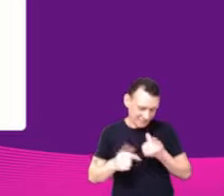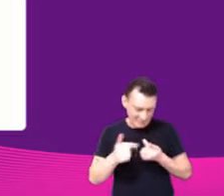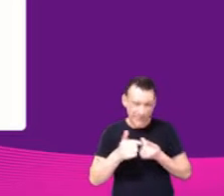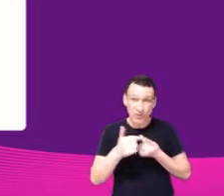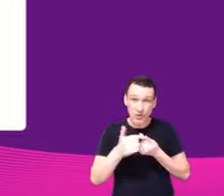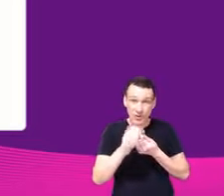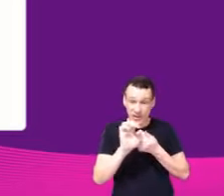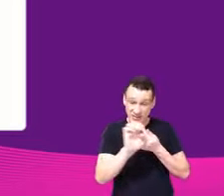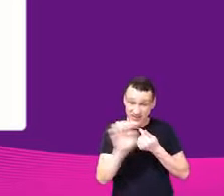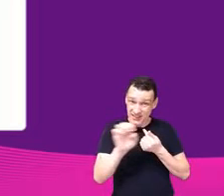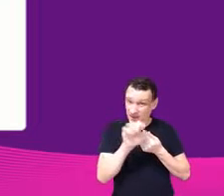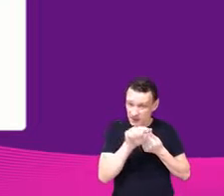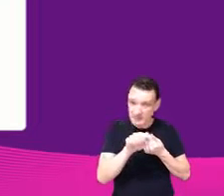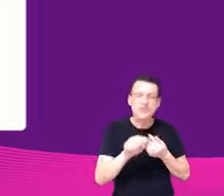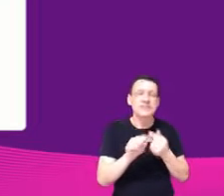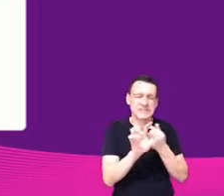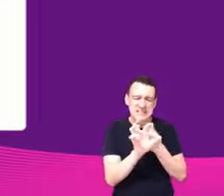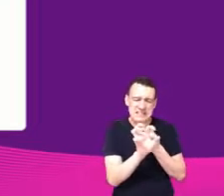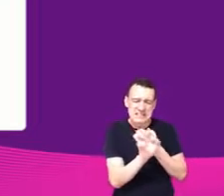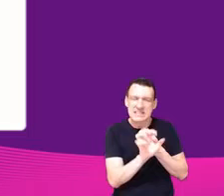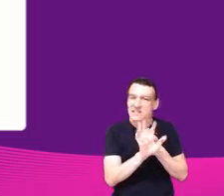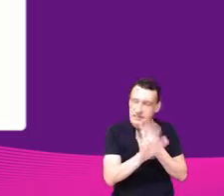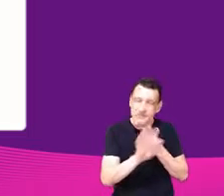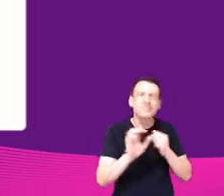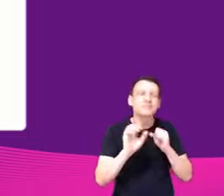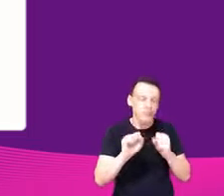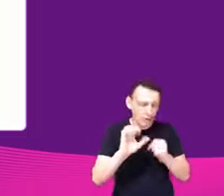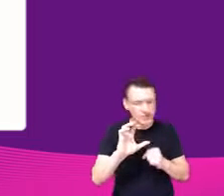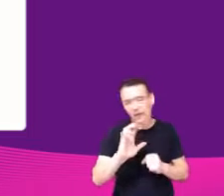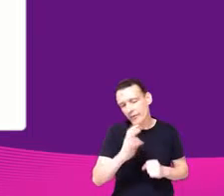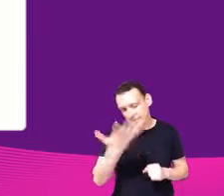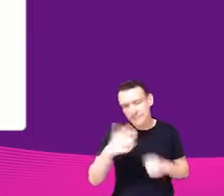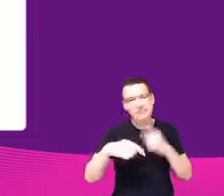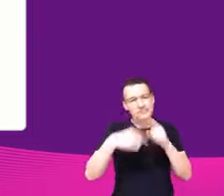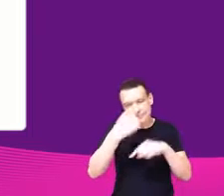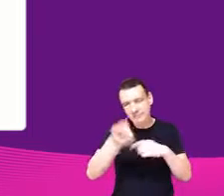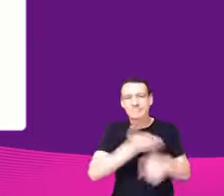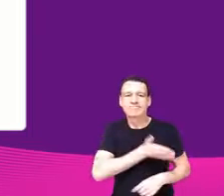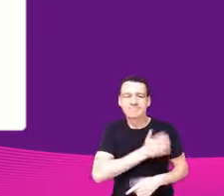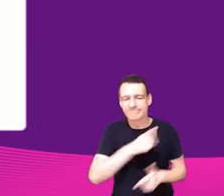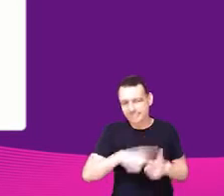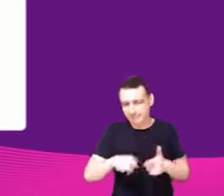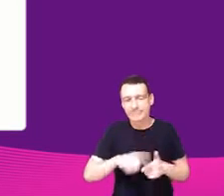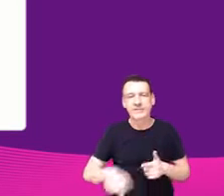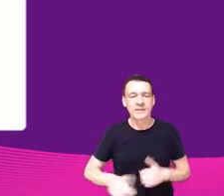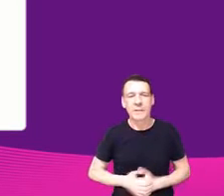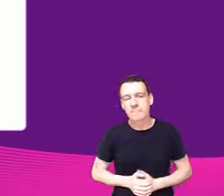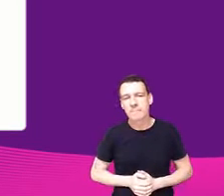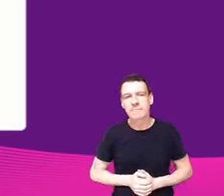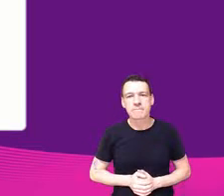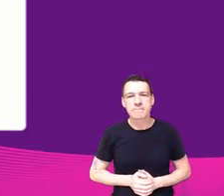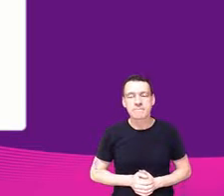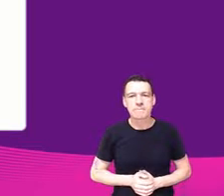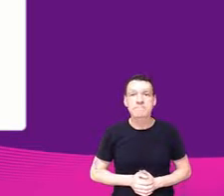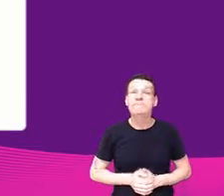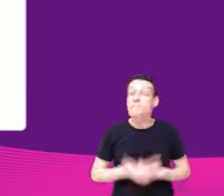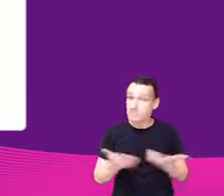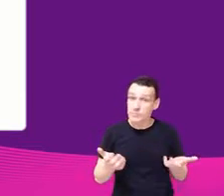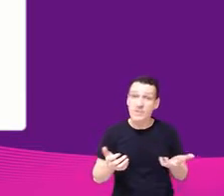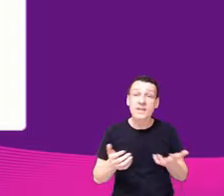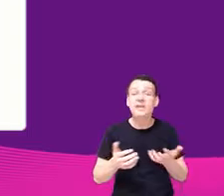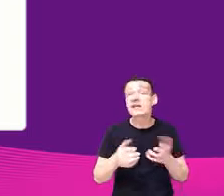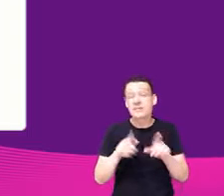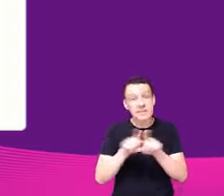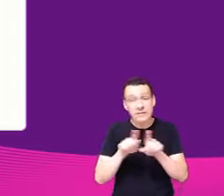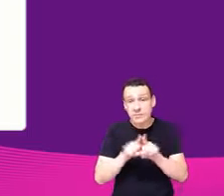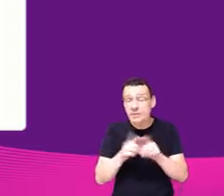de insuficiência cardíaca no futuro. Mesma coisa pode ser vista, por exemplo, para distúrbios do metabolismo mineral,